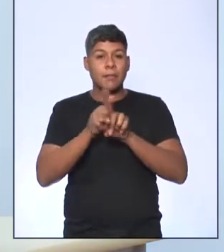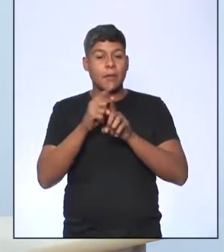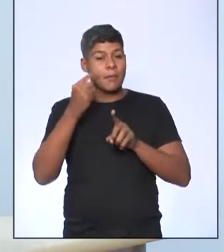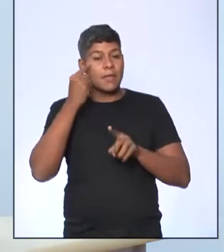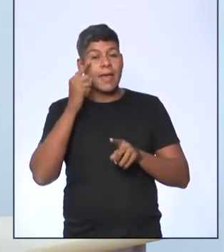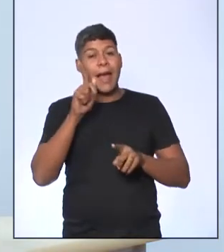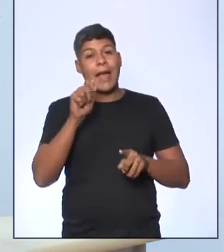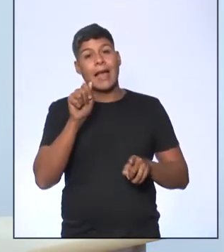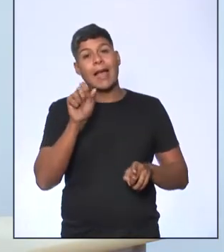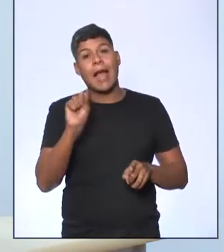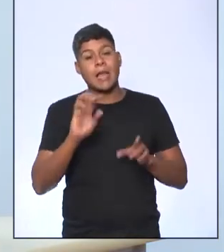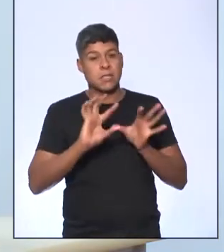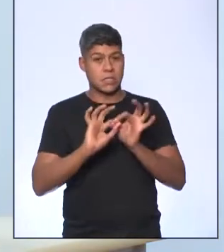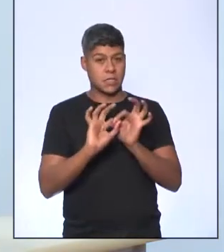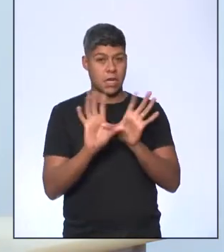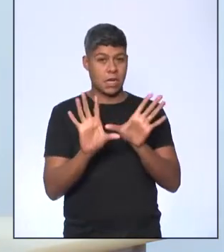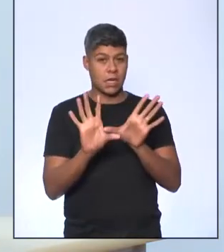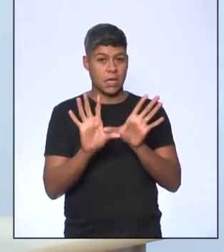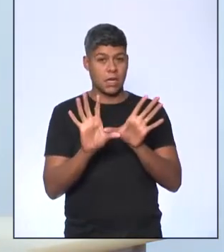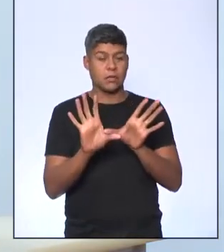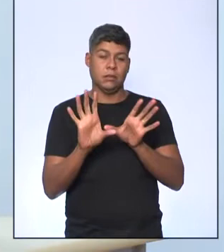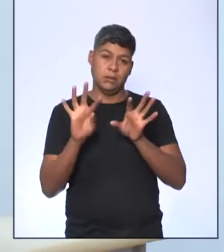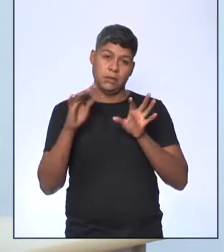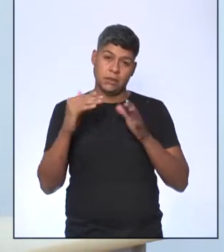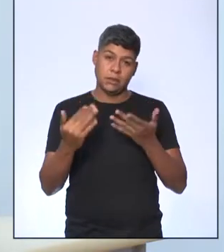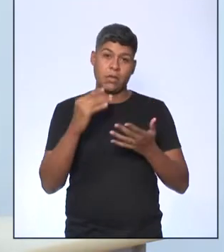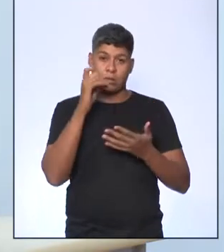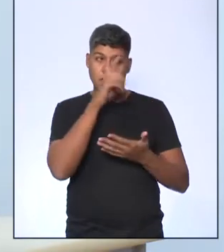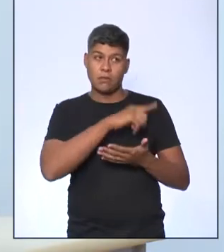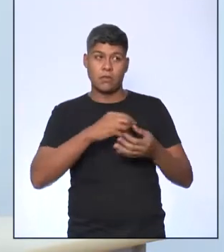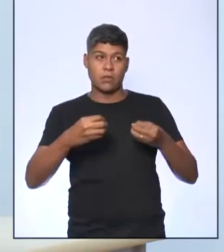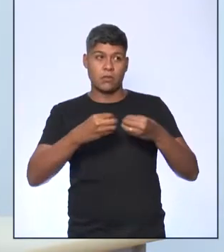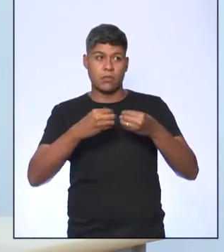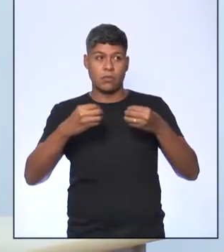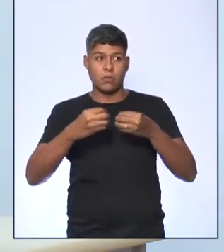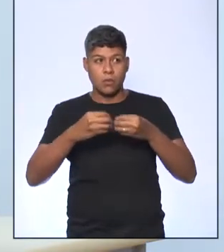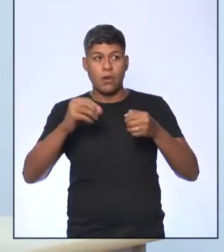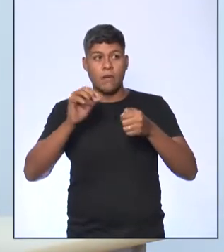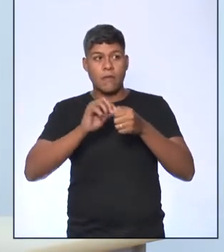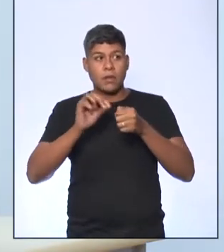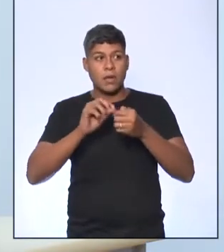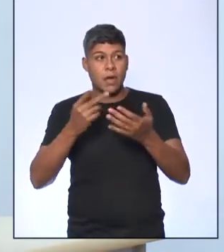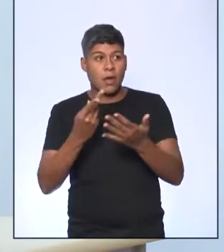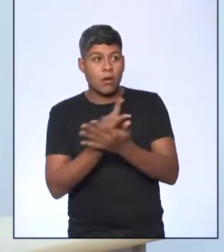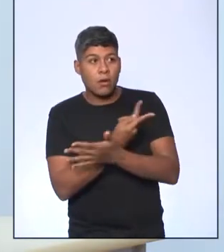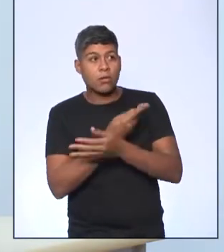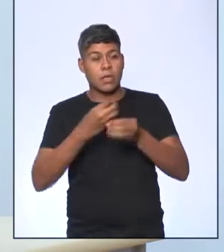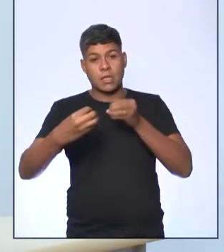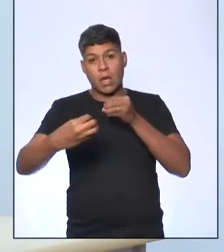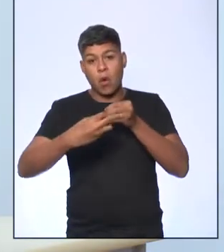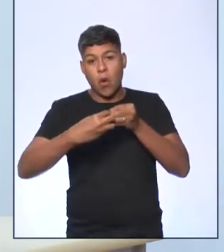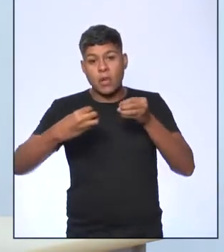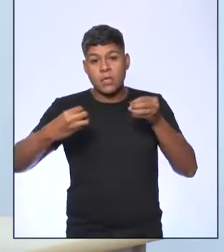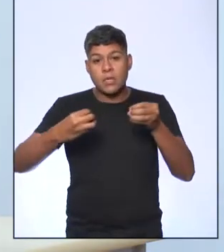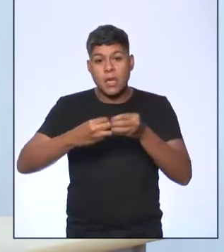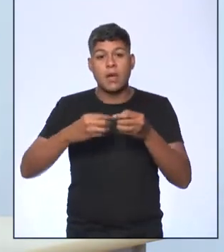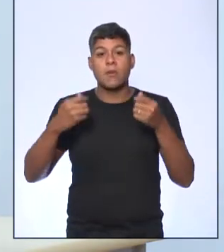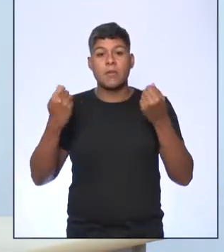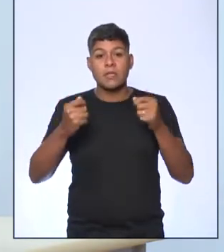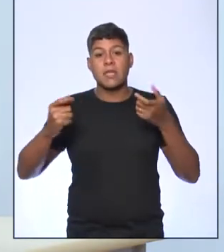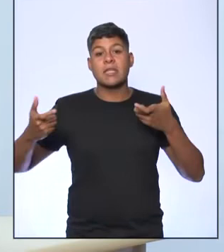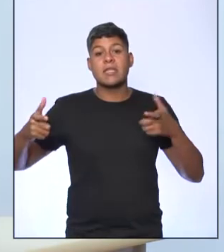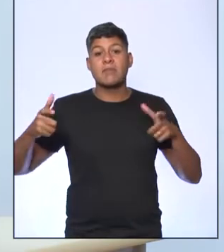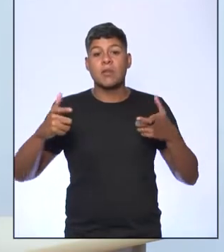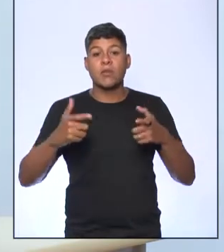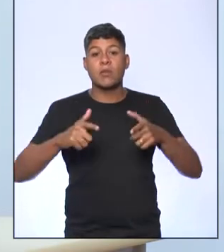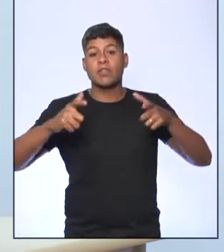só, o gás ele não é soltinho? Então, é muito difícil ele se colidir. Para eu fazer que aconteça essa colisão, é necessário que eu diminua